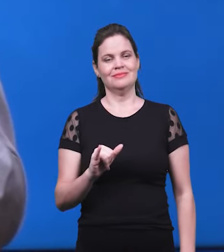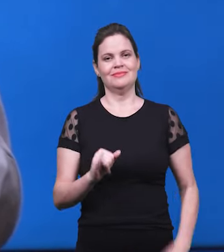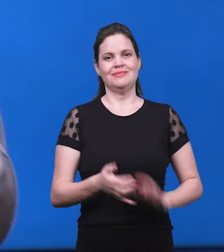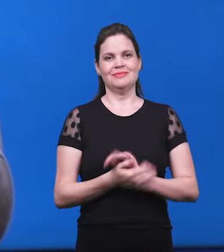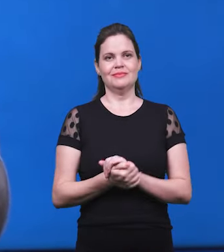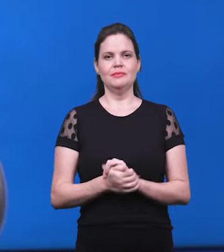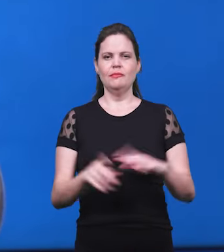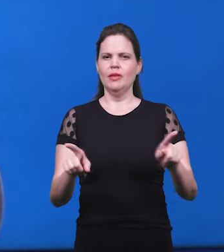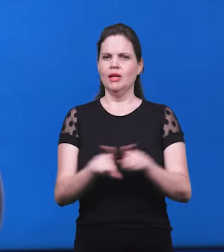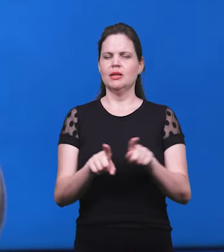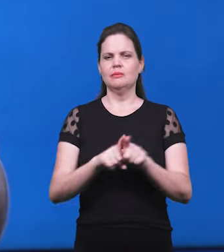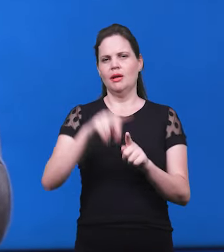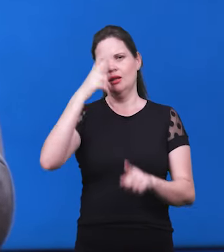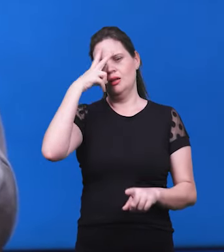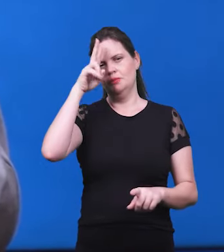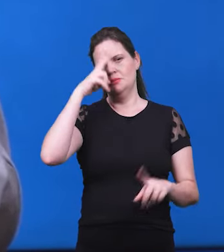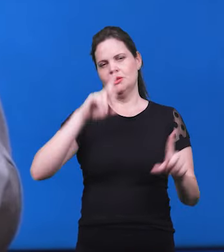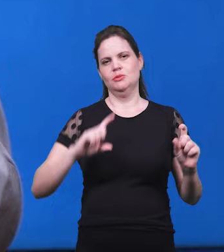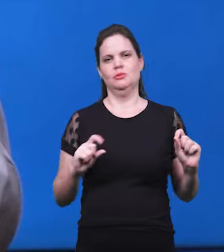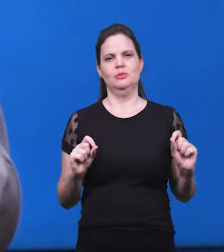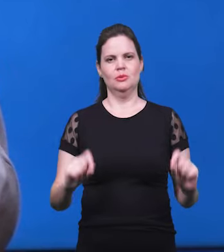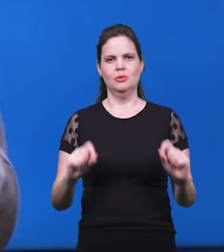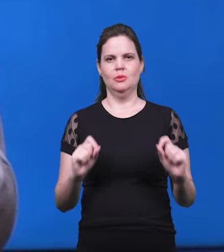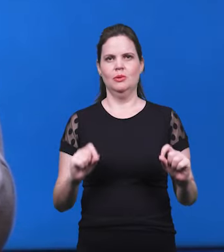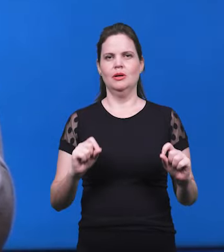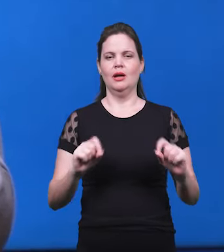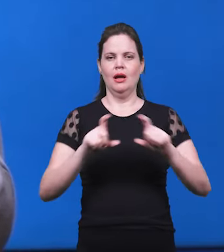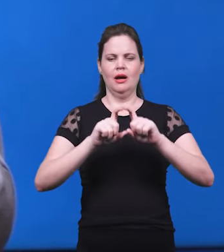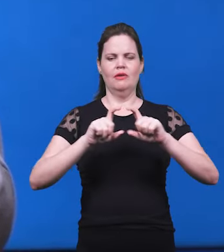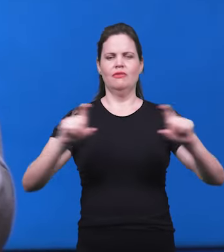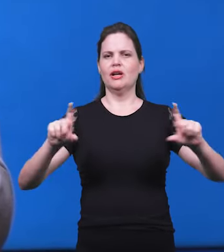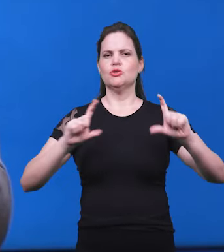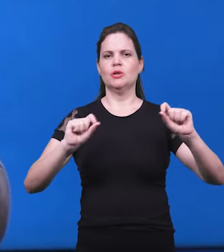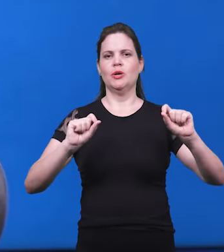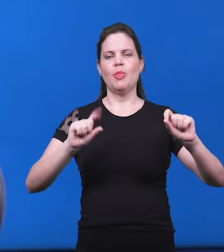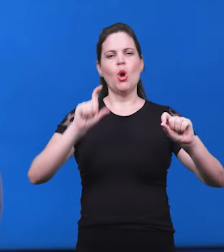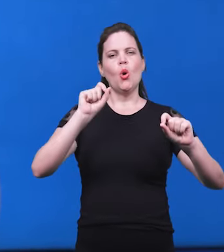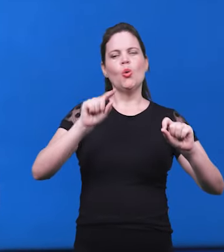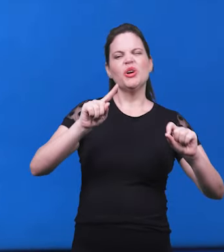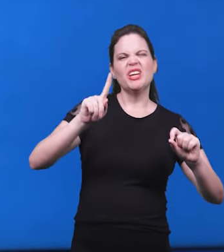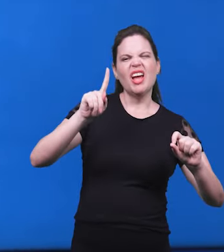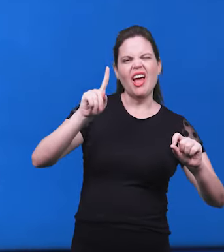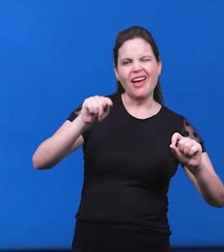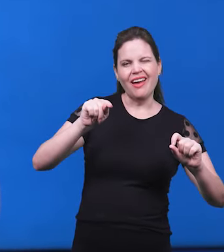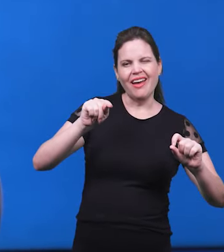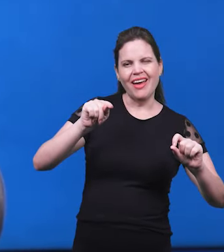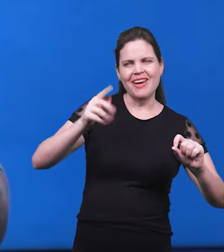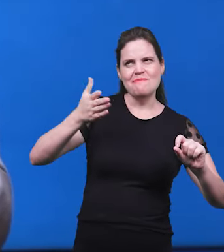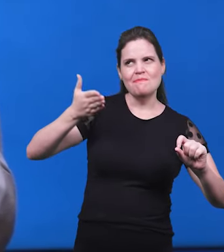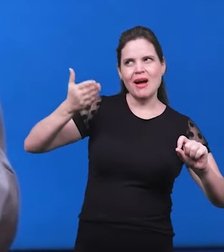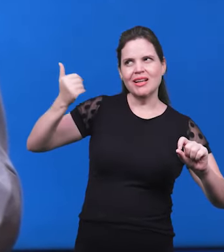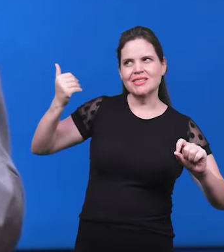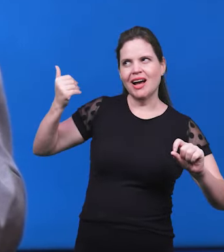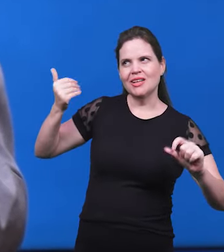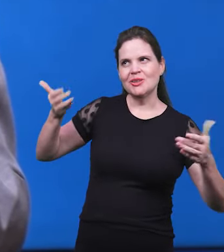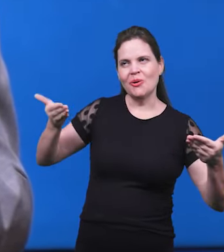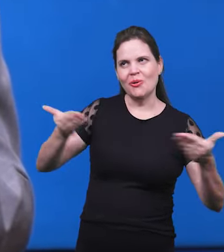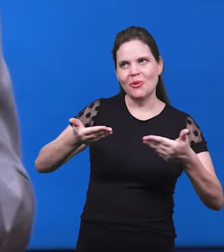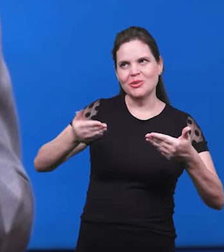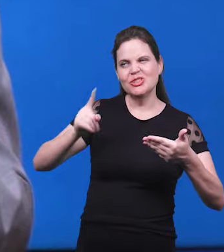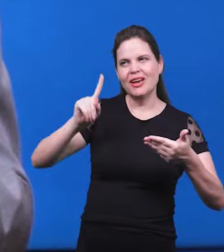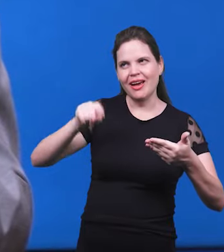até o aspecto também da expressão usada, aquele que é, que era e que há de vir. Então está mostrando que